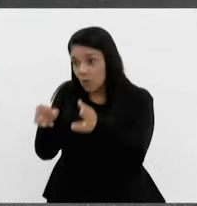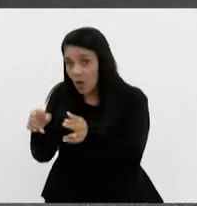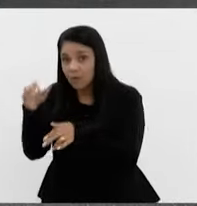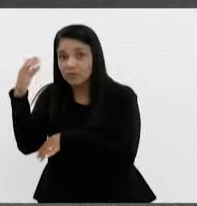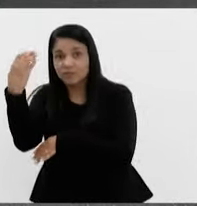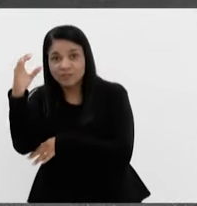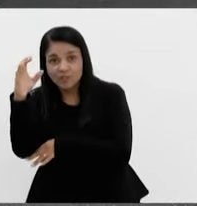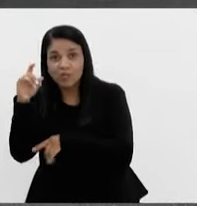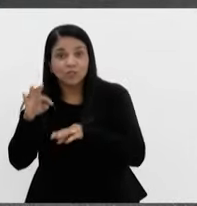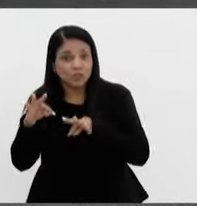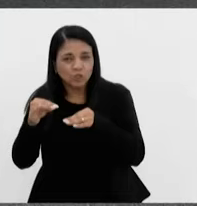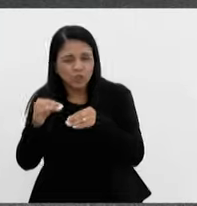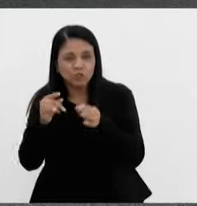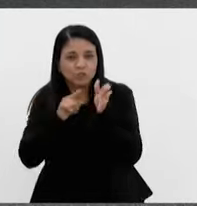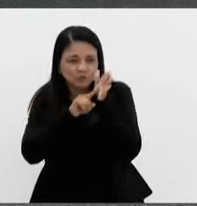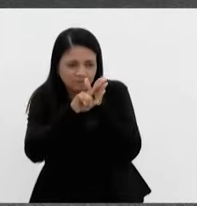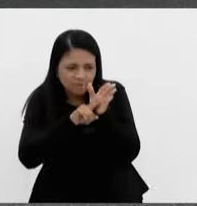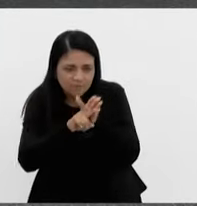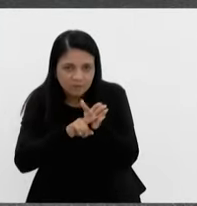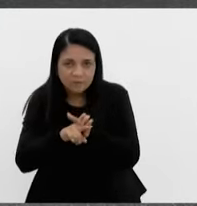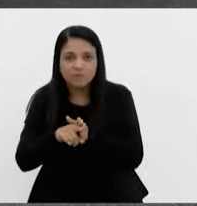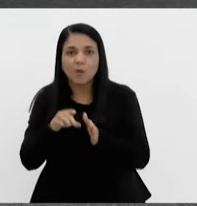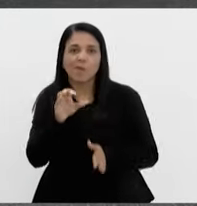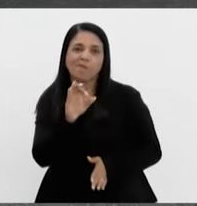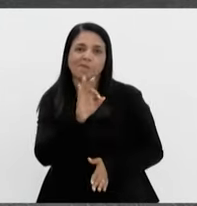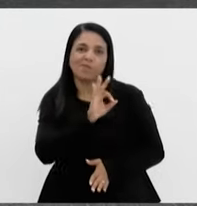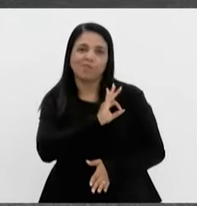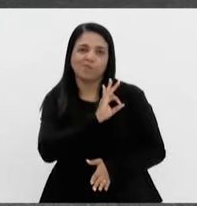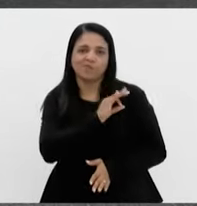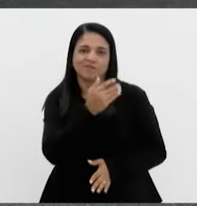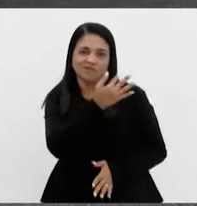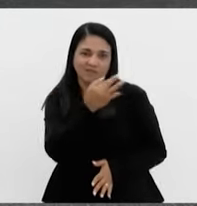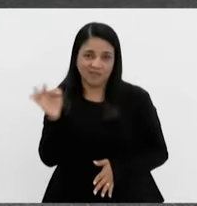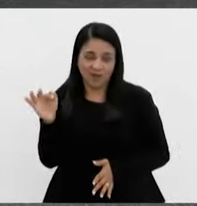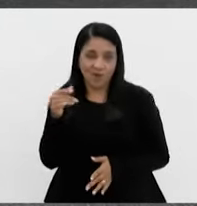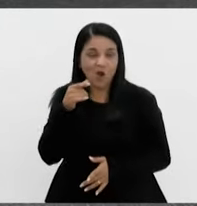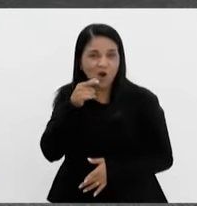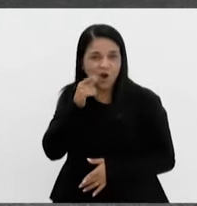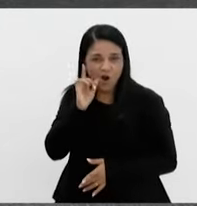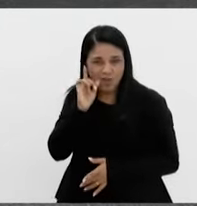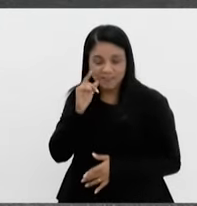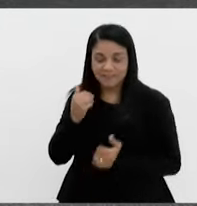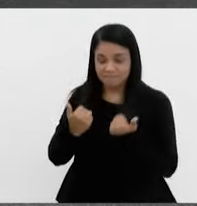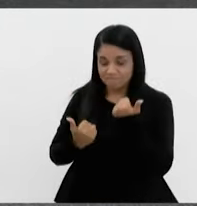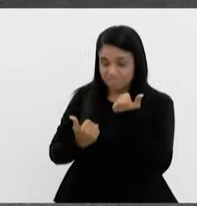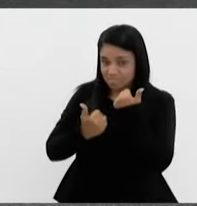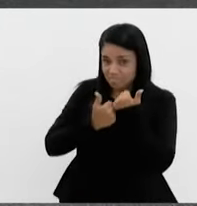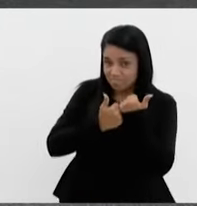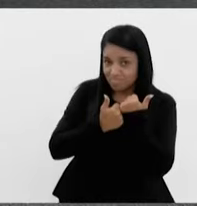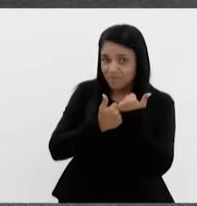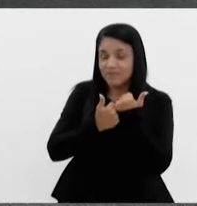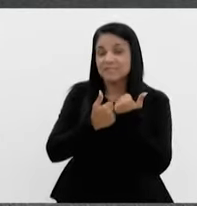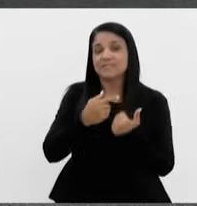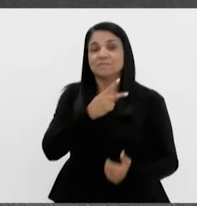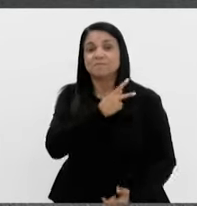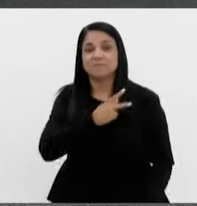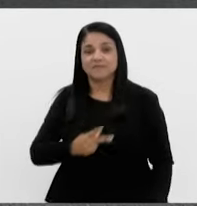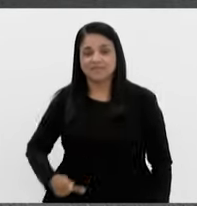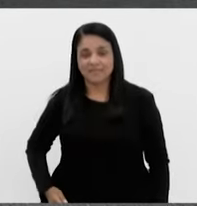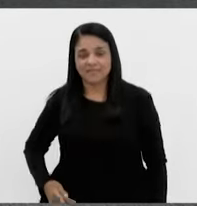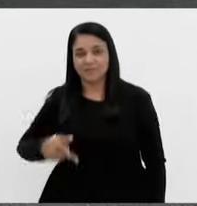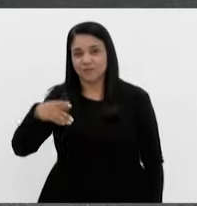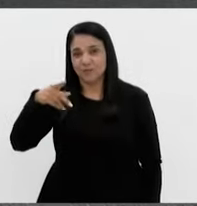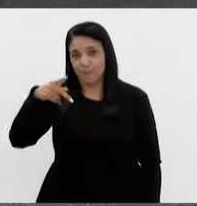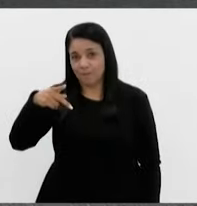polícia federal e ontem Rodrigo essa figura folclórica que é vice-presidente nacional do PT que quer